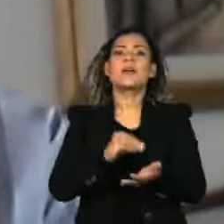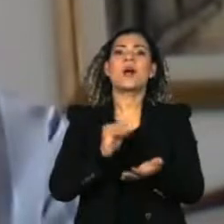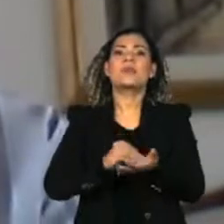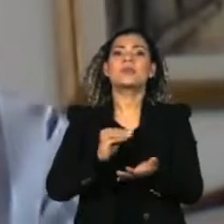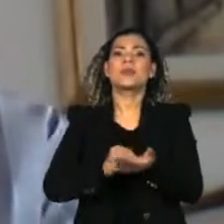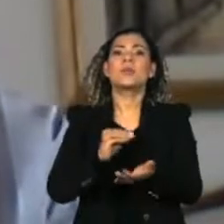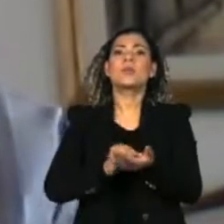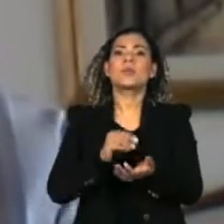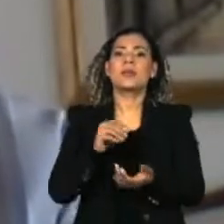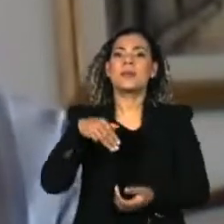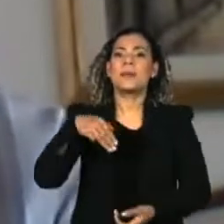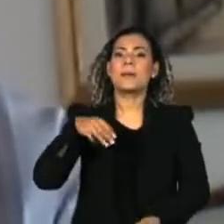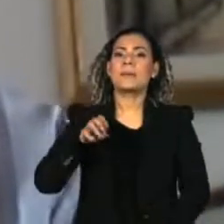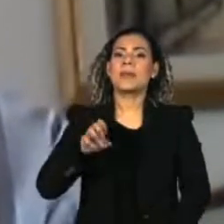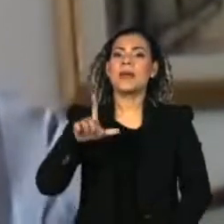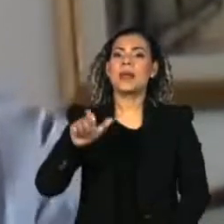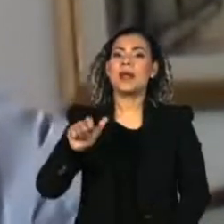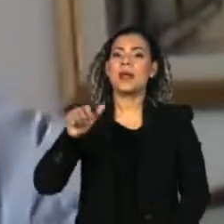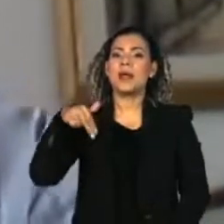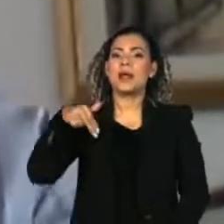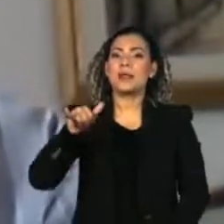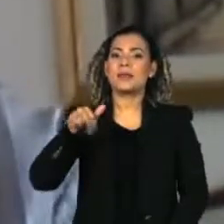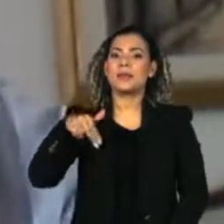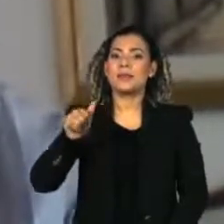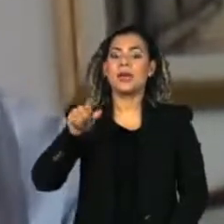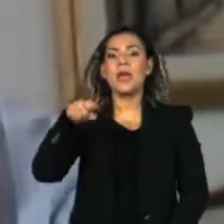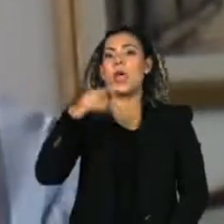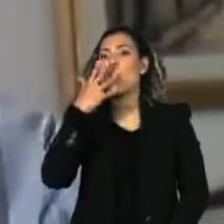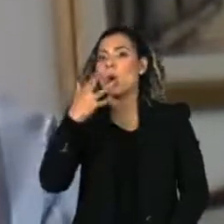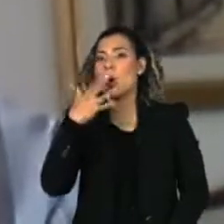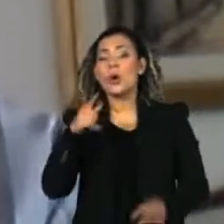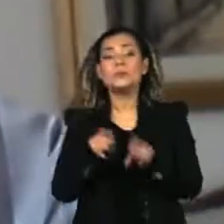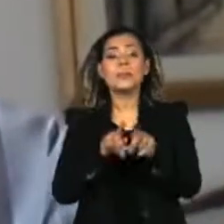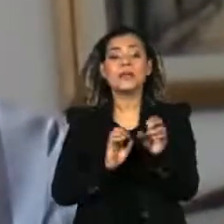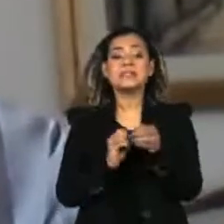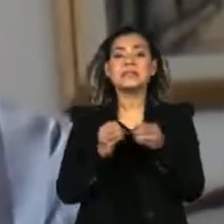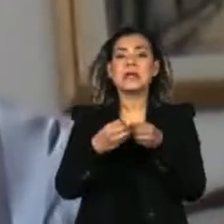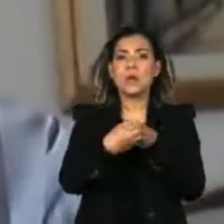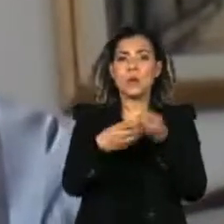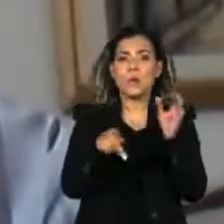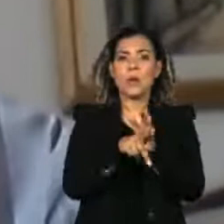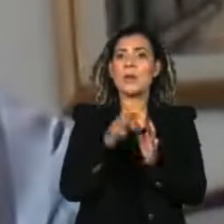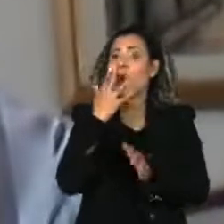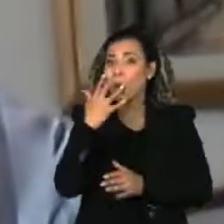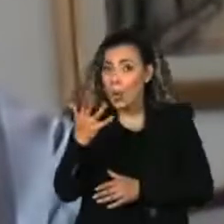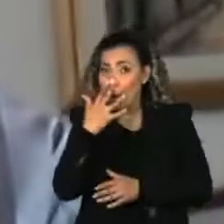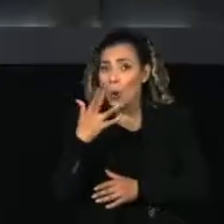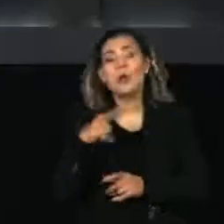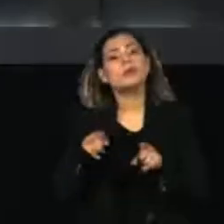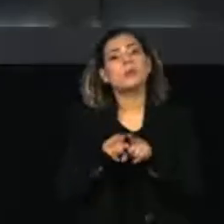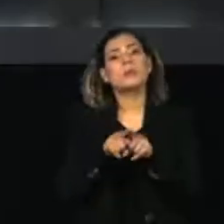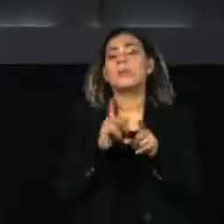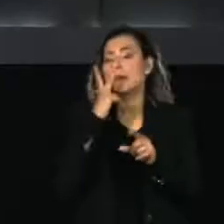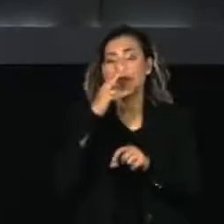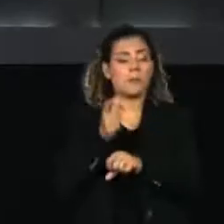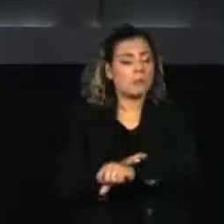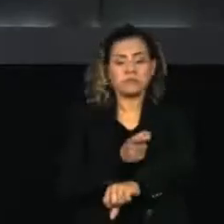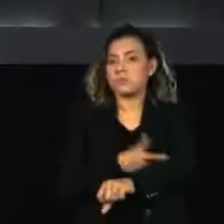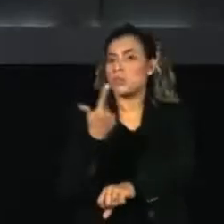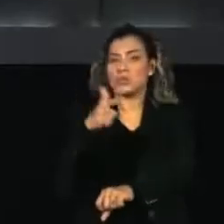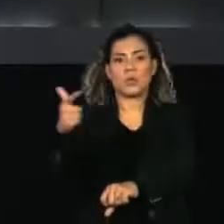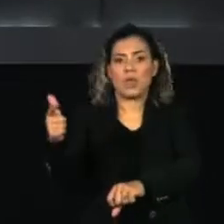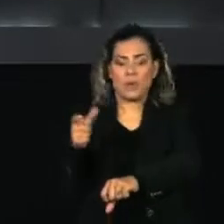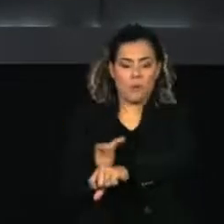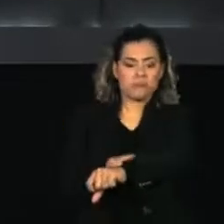da produção de melanina e a perda das células que produzem a melanina. Isso